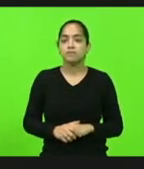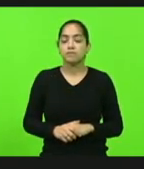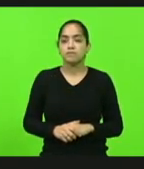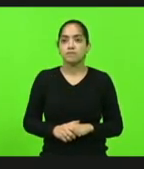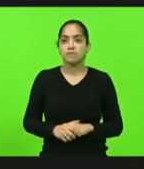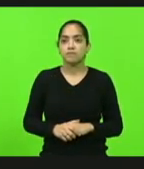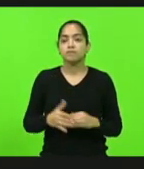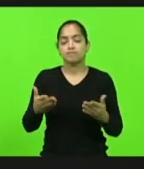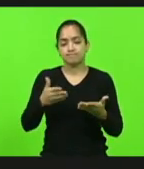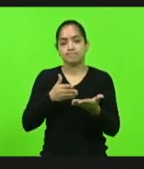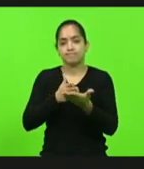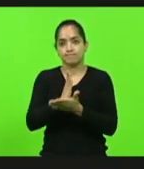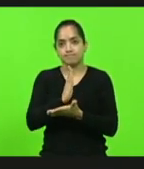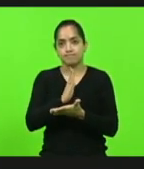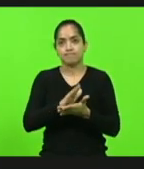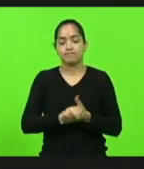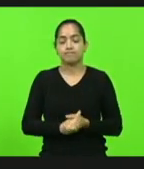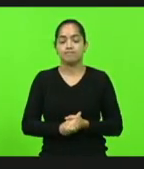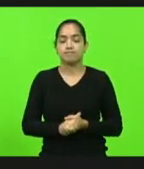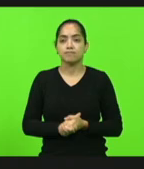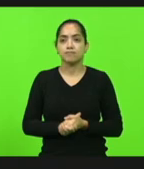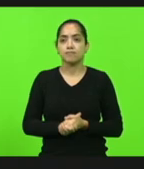e aprovado